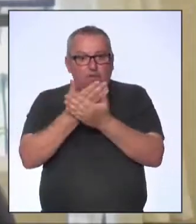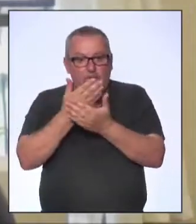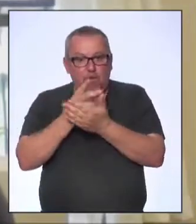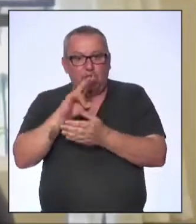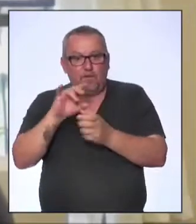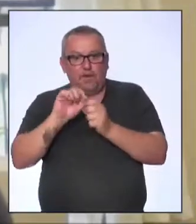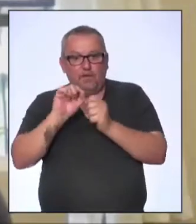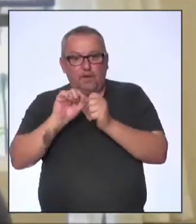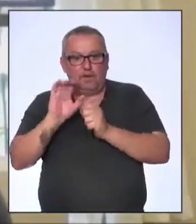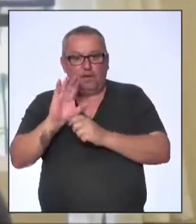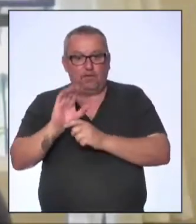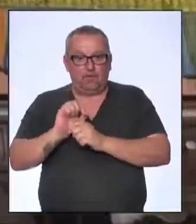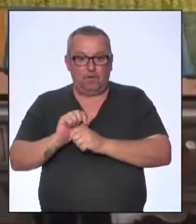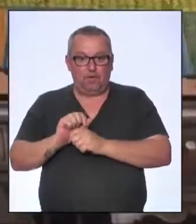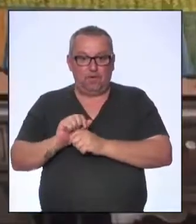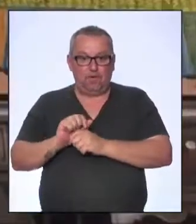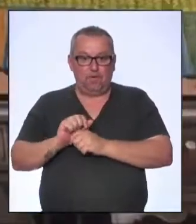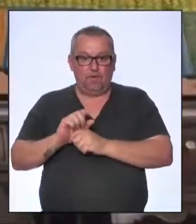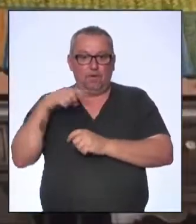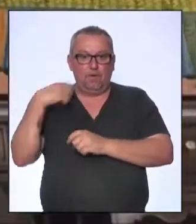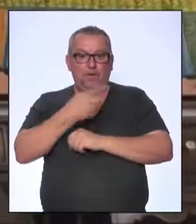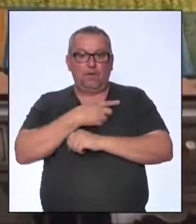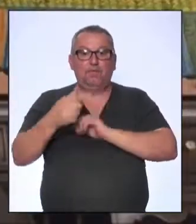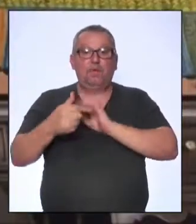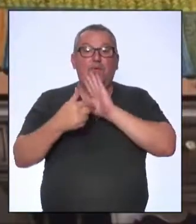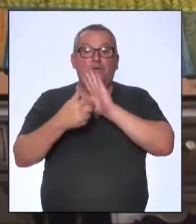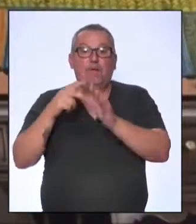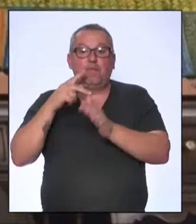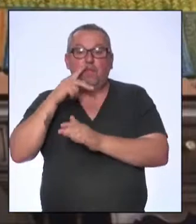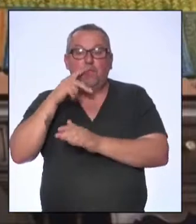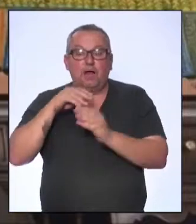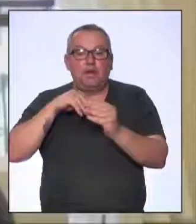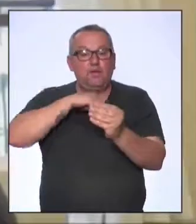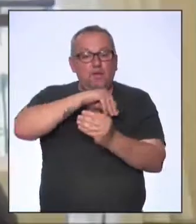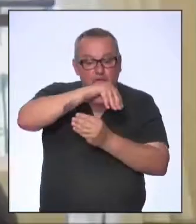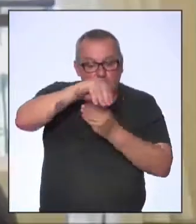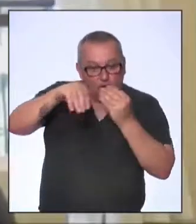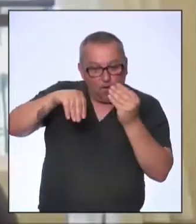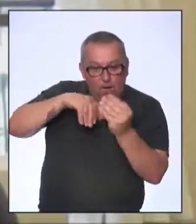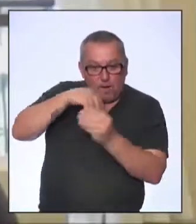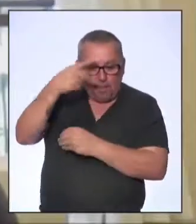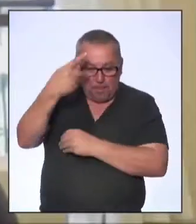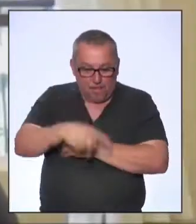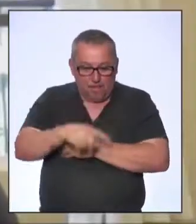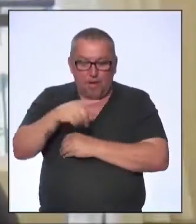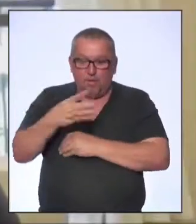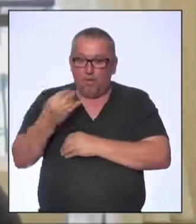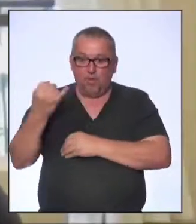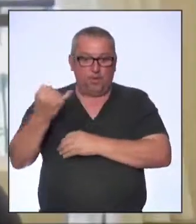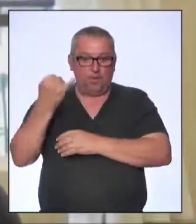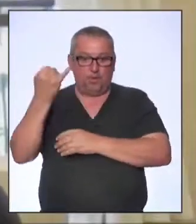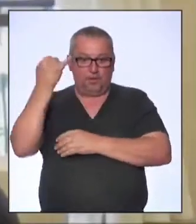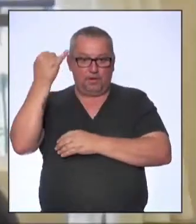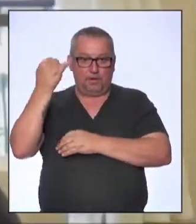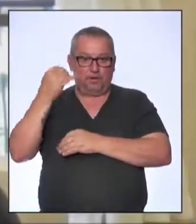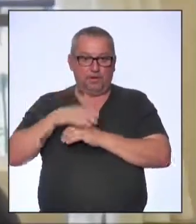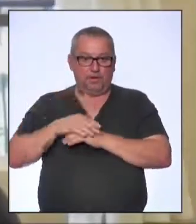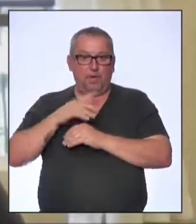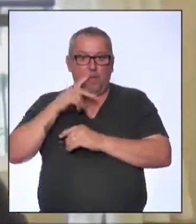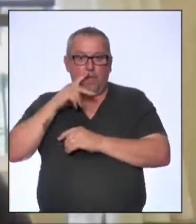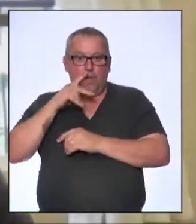isso. Então aqui, nós temos que mostrar para o pai que o envolvimento dele aqui é muito importante. Então assim,